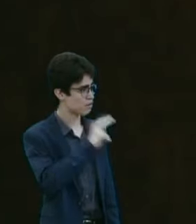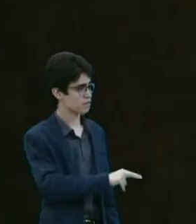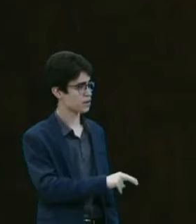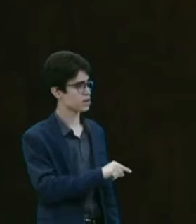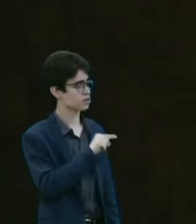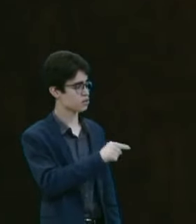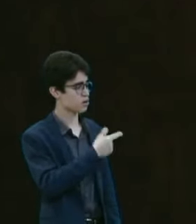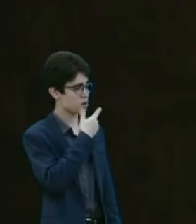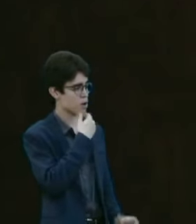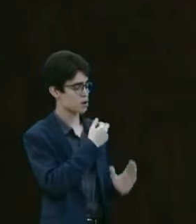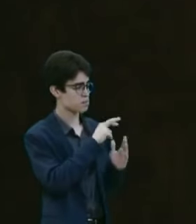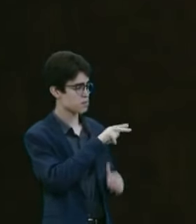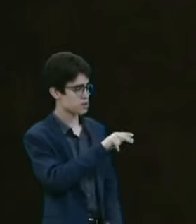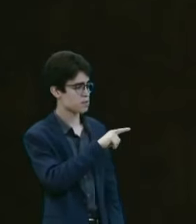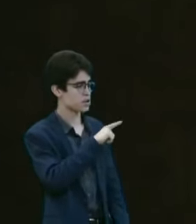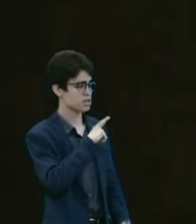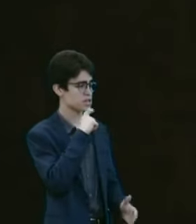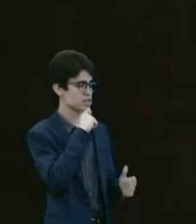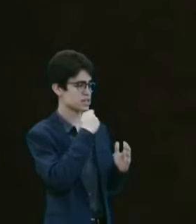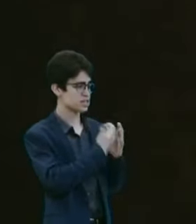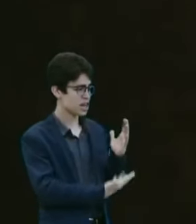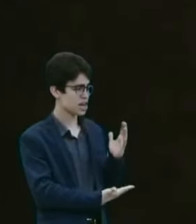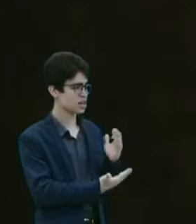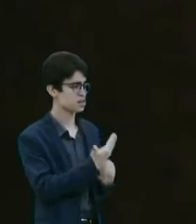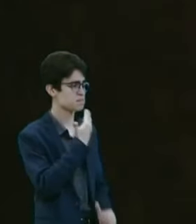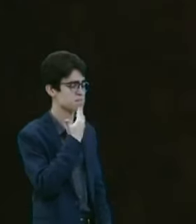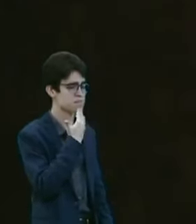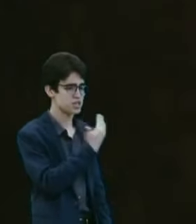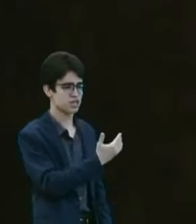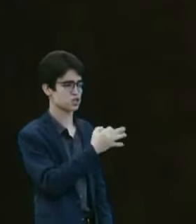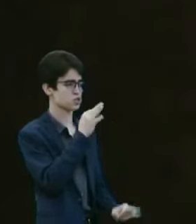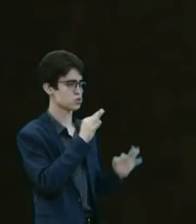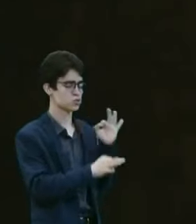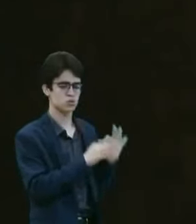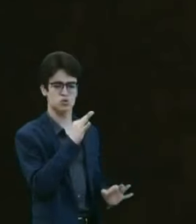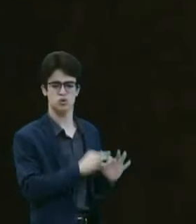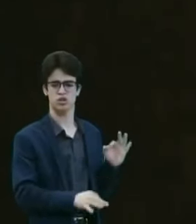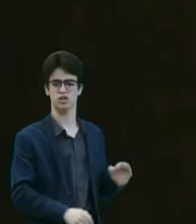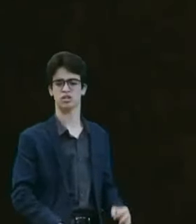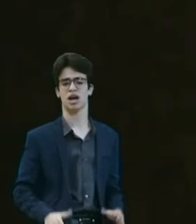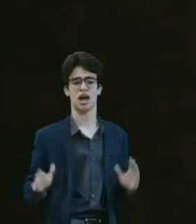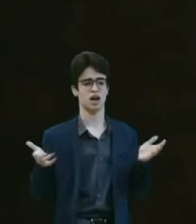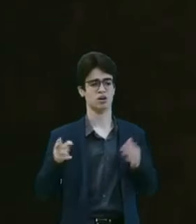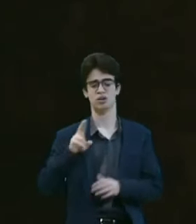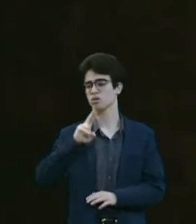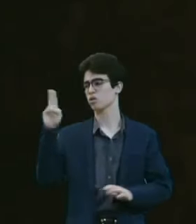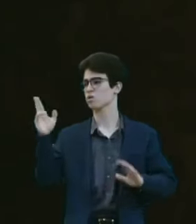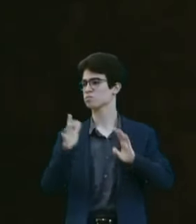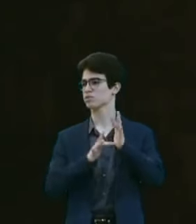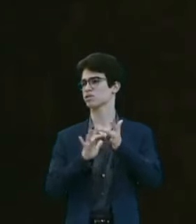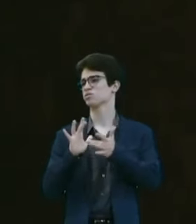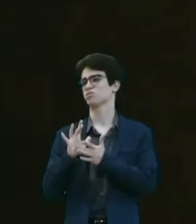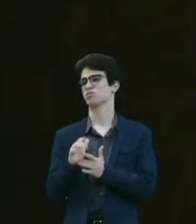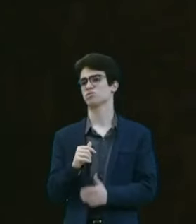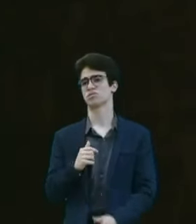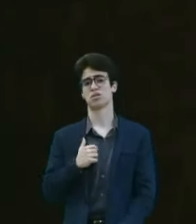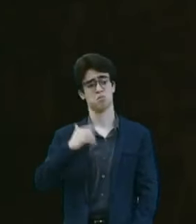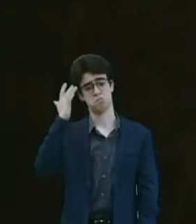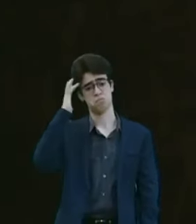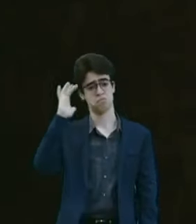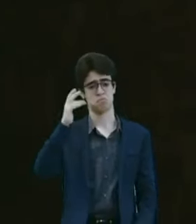sangue do teu irmão clamando por justiça. Meu irmão, em nome de Jesus, eu não sei o que te